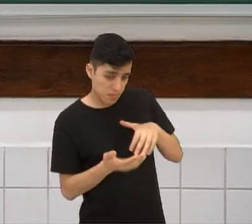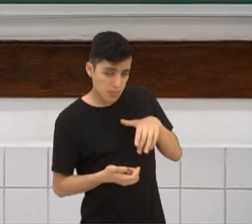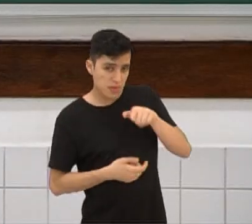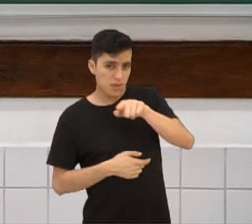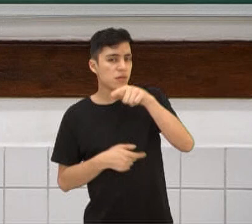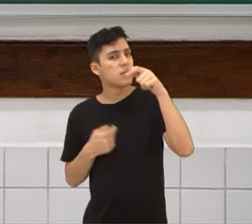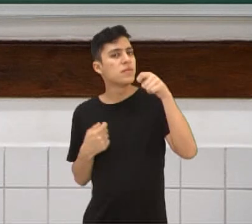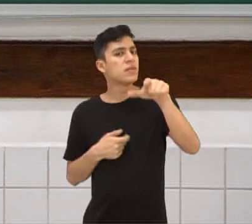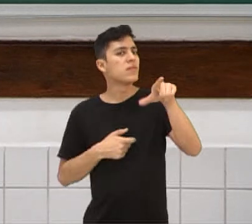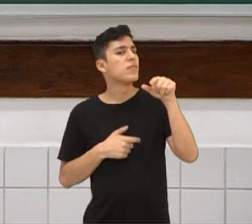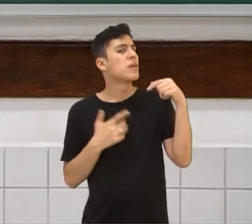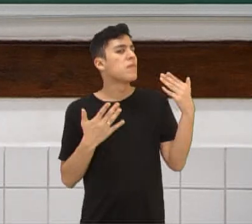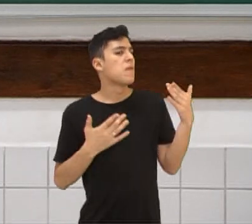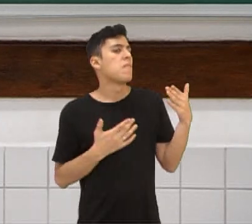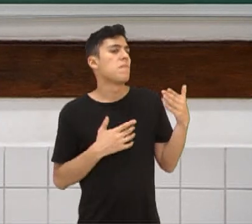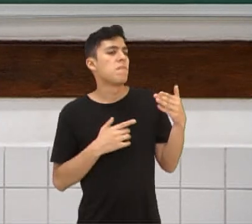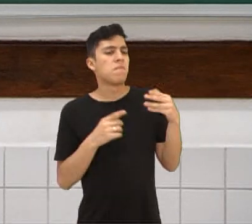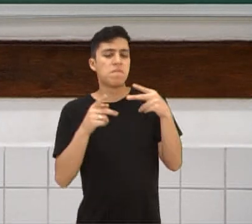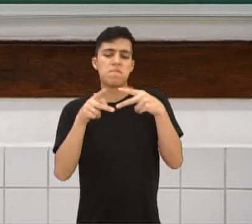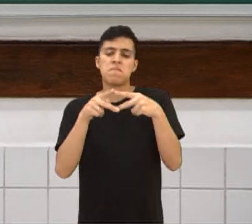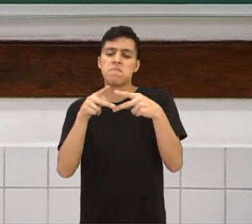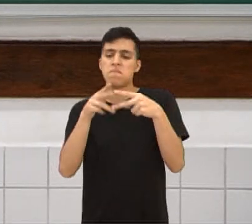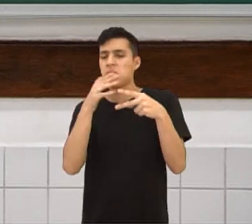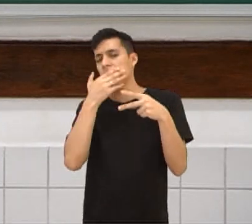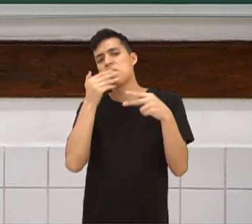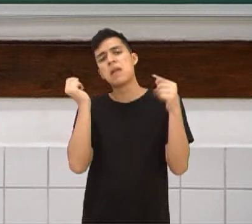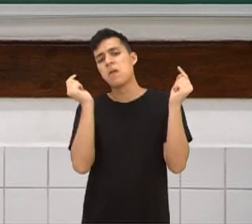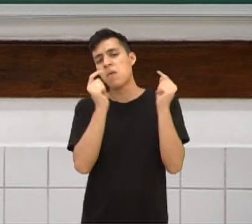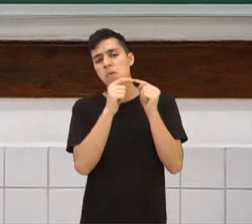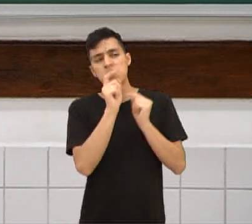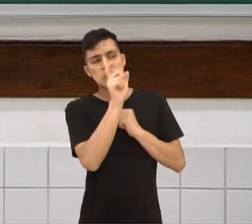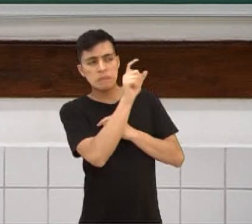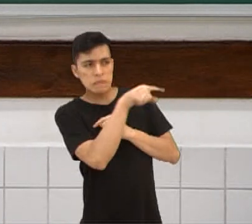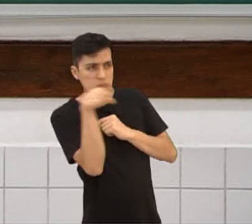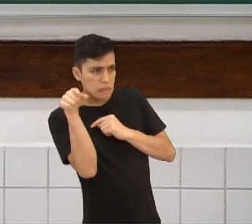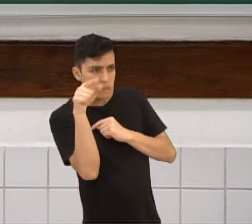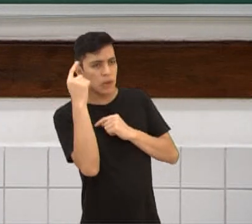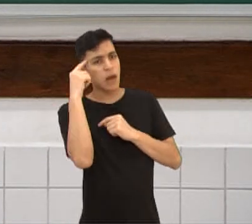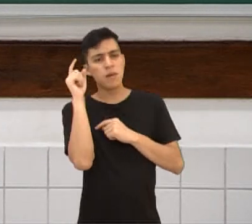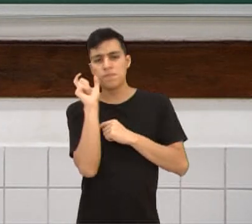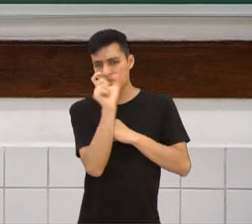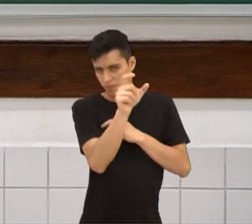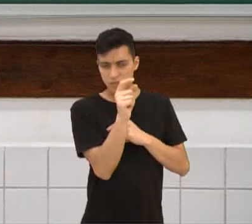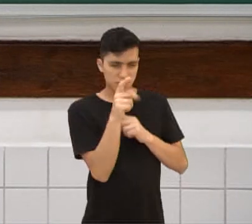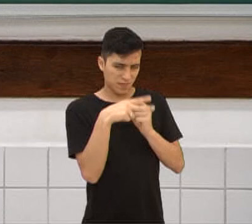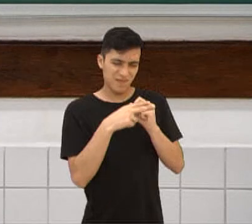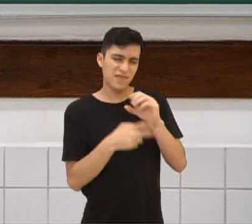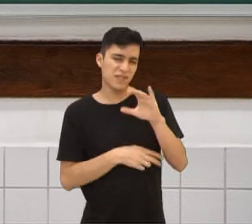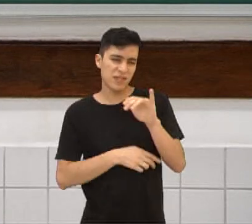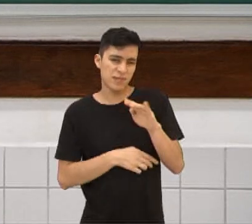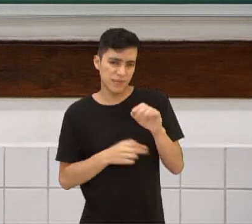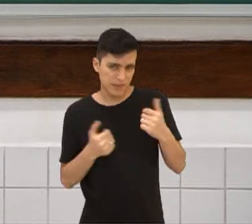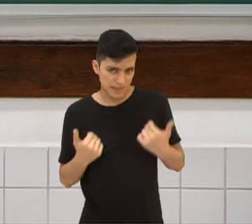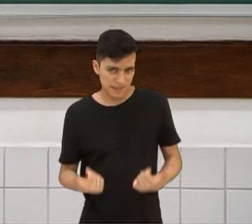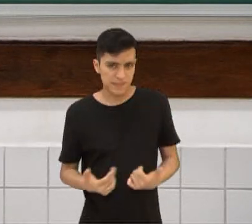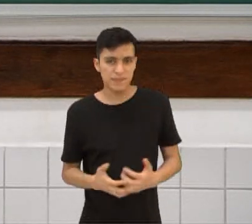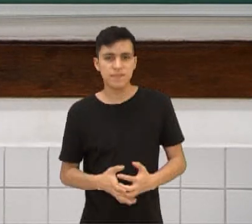escolher uma das duas opções que melhor se encaixe aí em relação aos verbos de cambio. Bien?